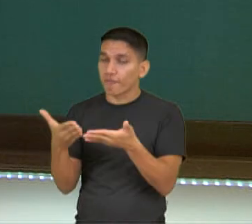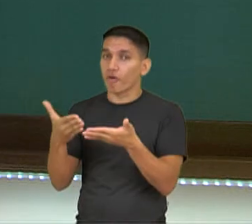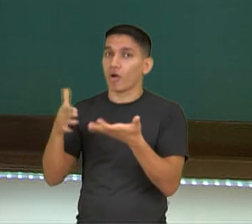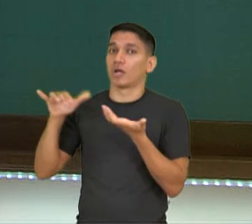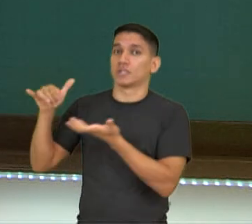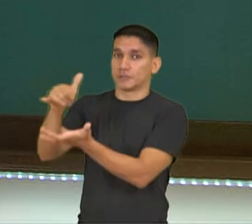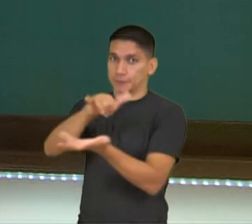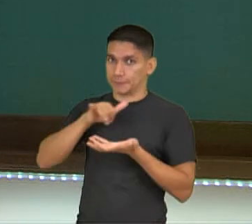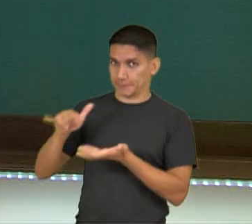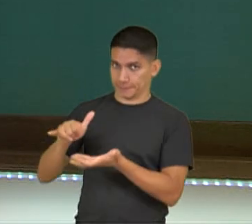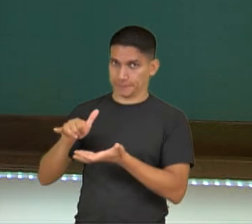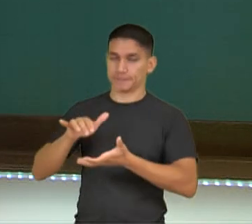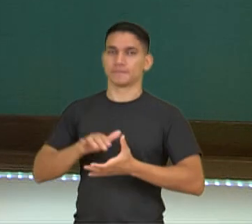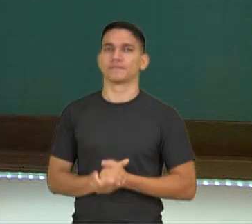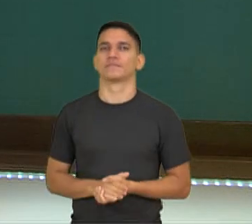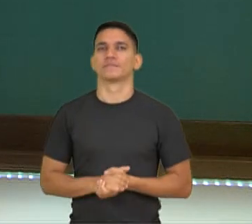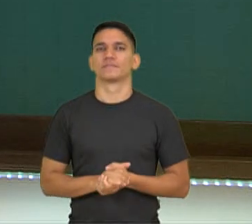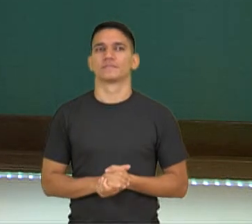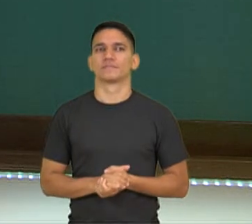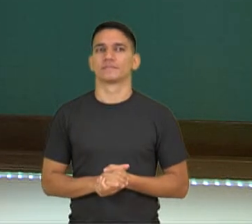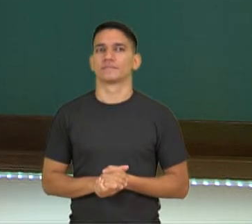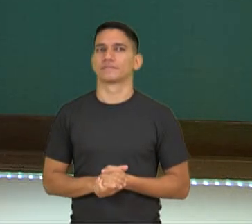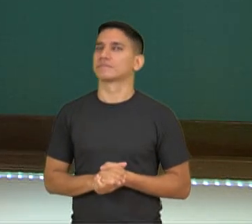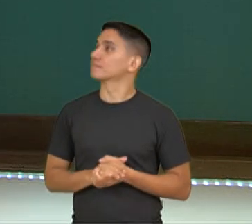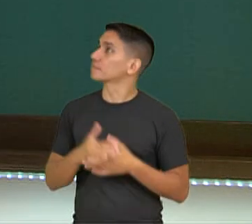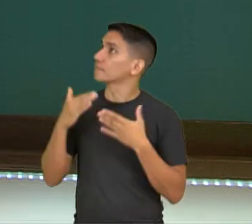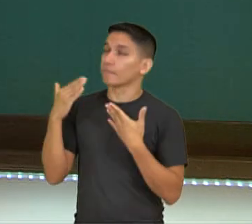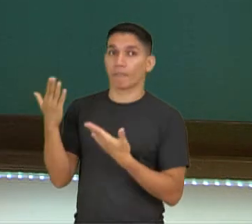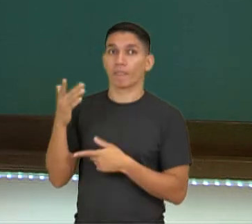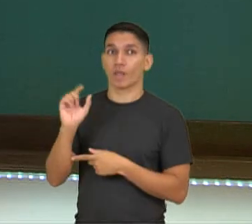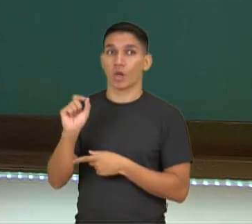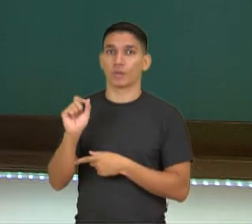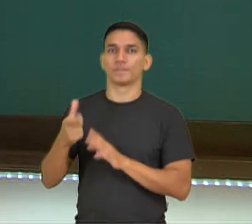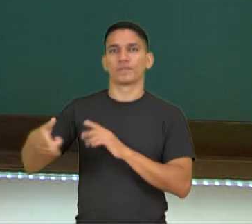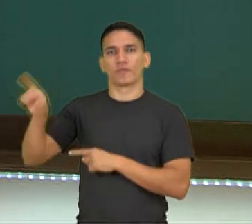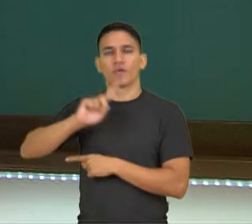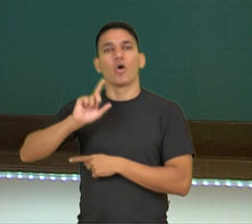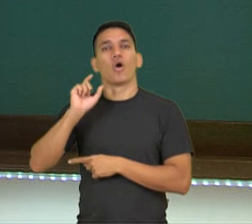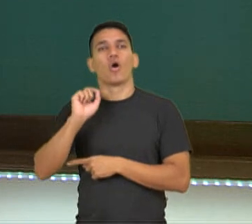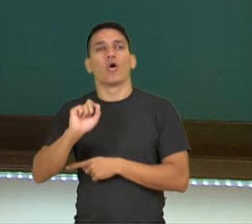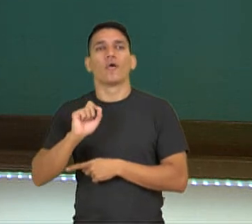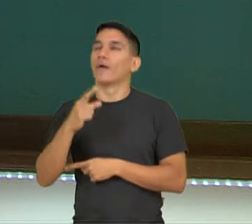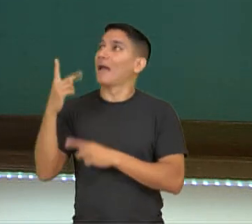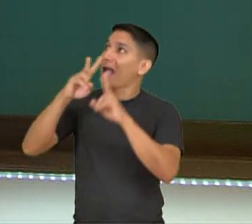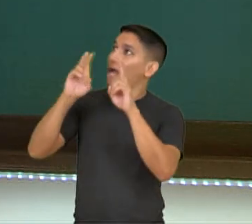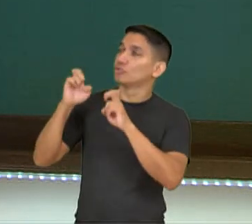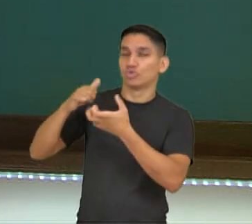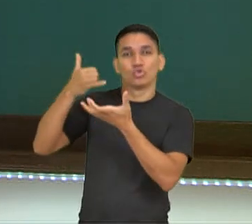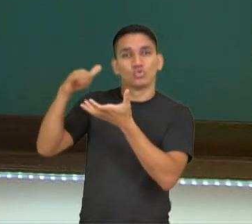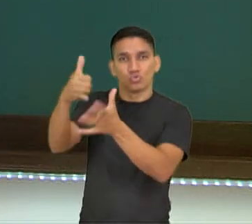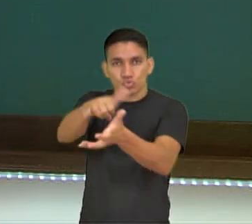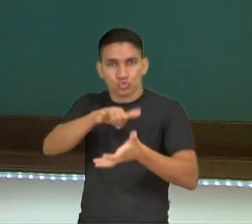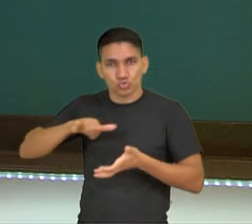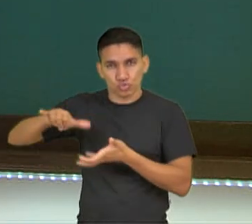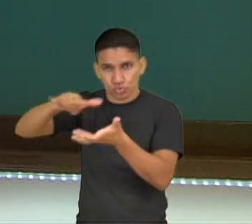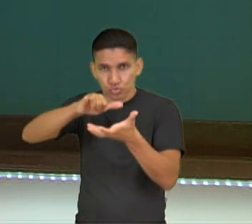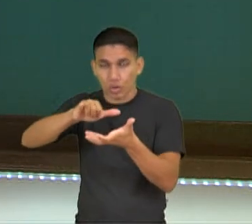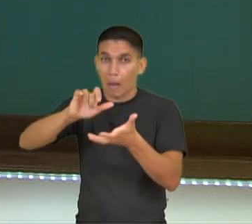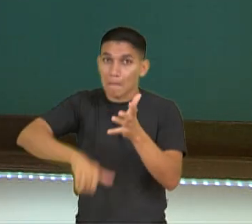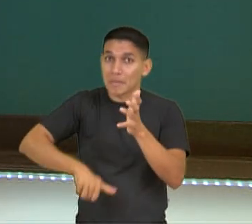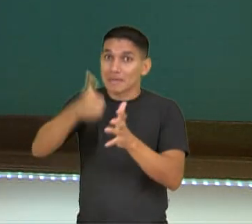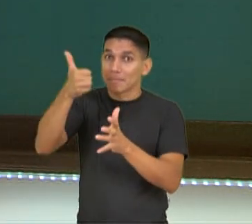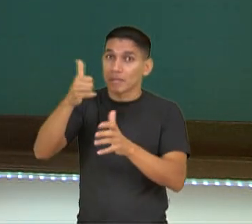foco na suspensão química, tá bem? E aí, quando a gente fala em suspensão química, primeira coisa que a gente